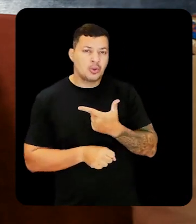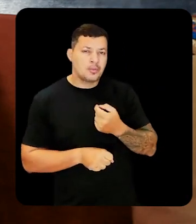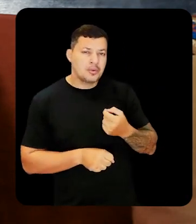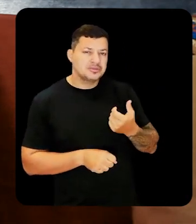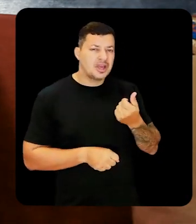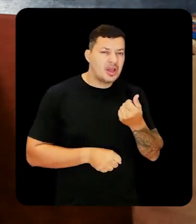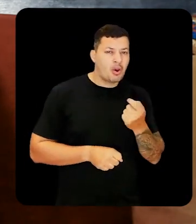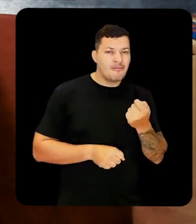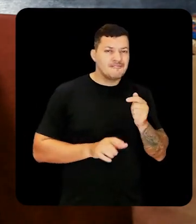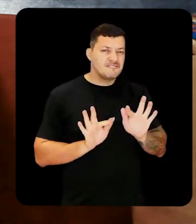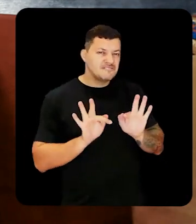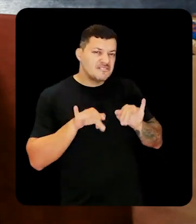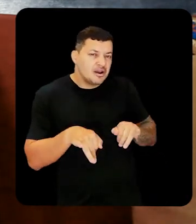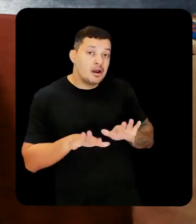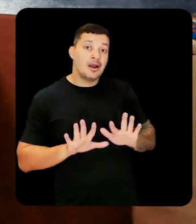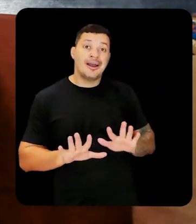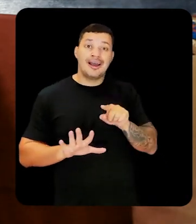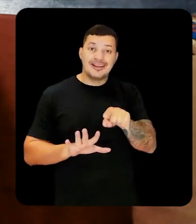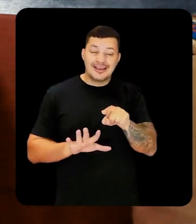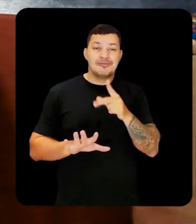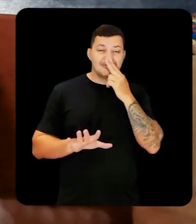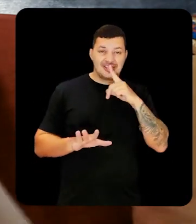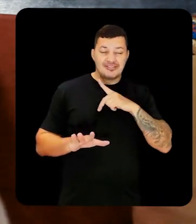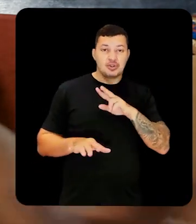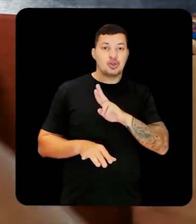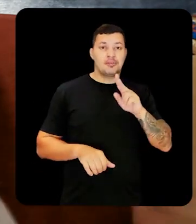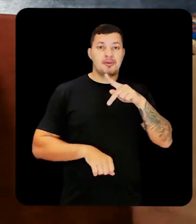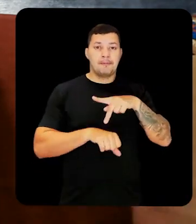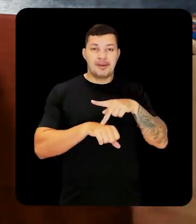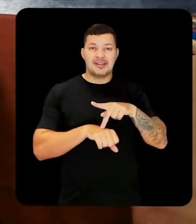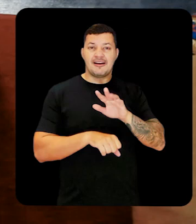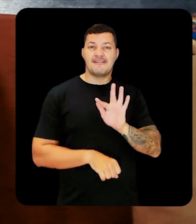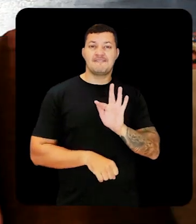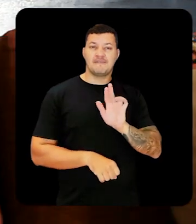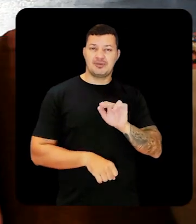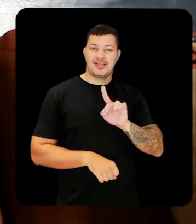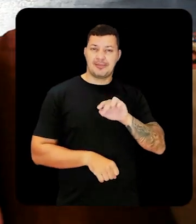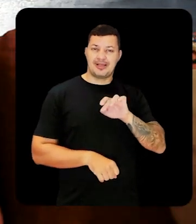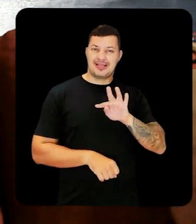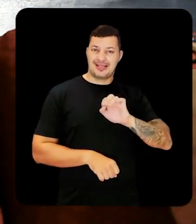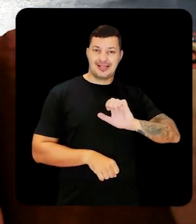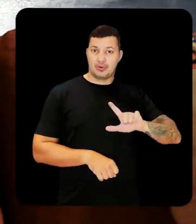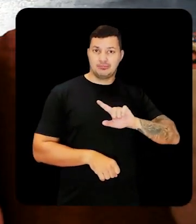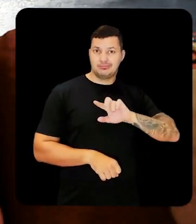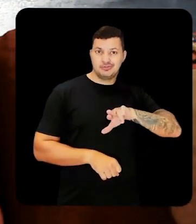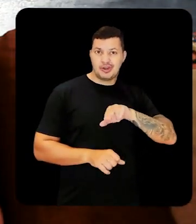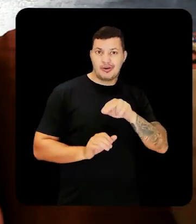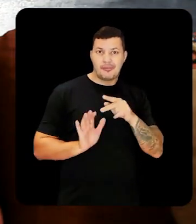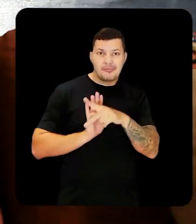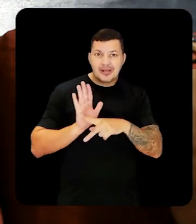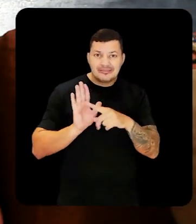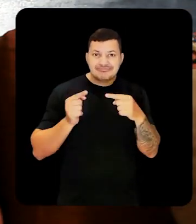meados de 2006 ali, o final de 2006, vai ter o teatro, pedra fundamental do teatro. Não estava no plano de governo construir esse